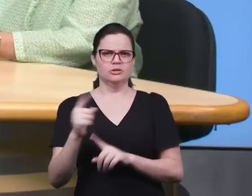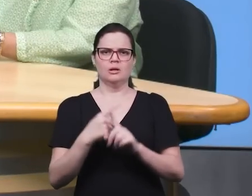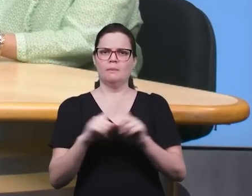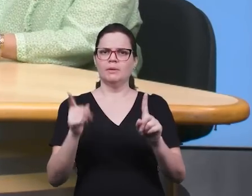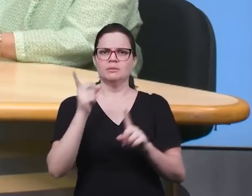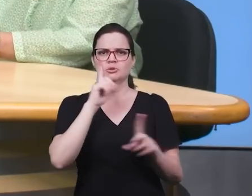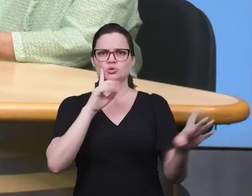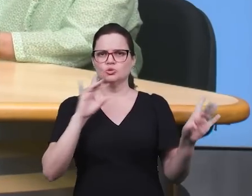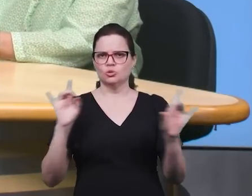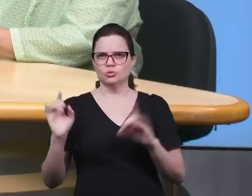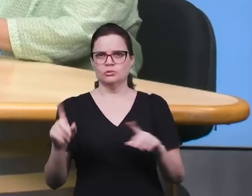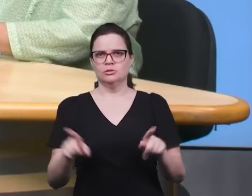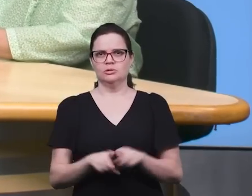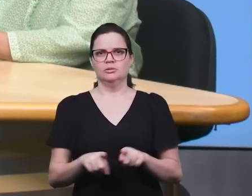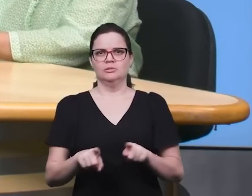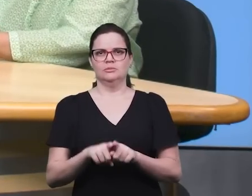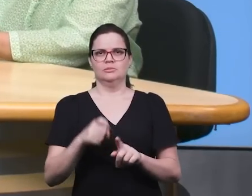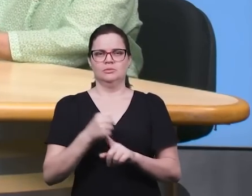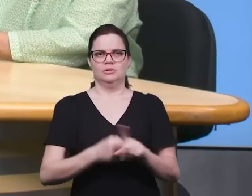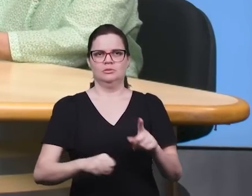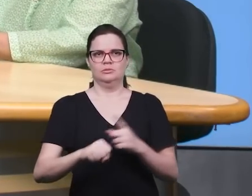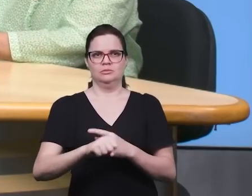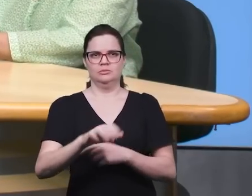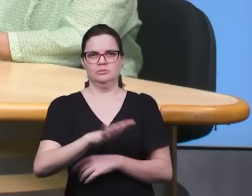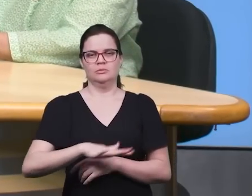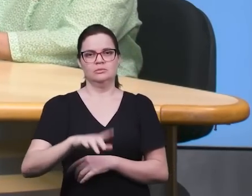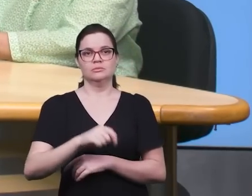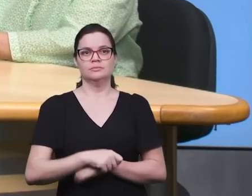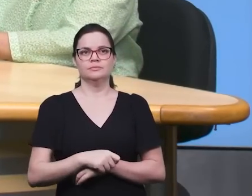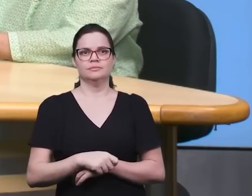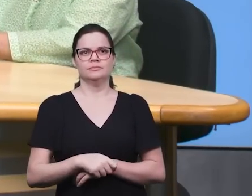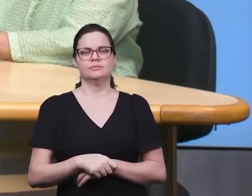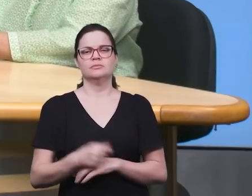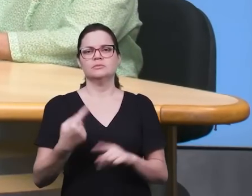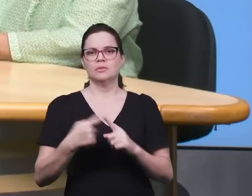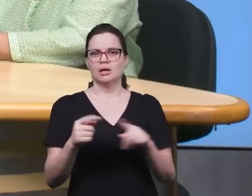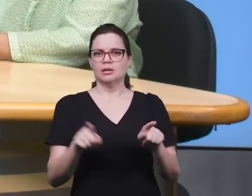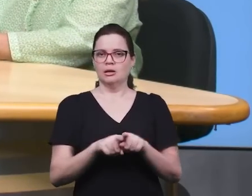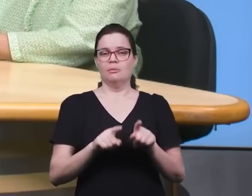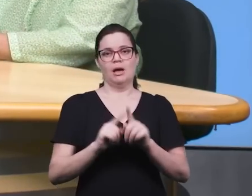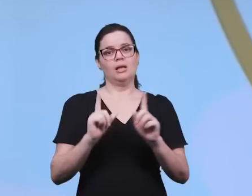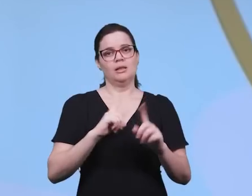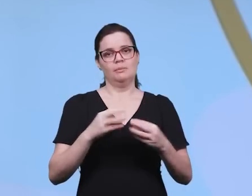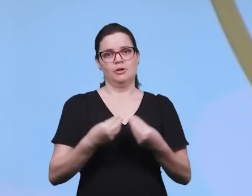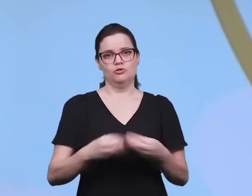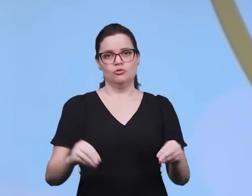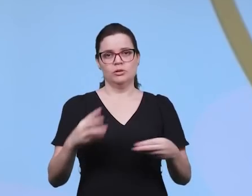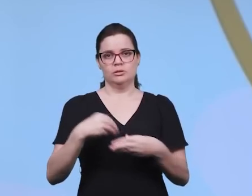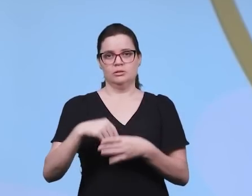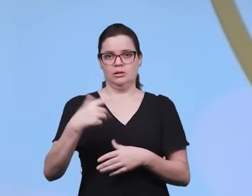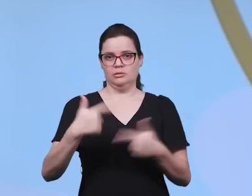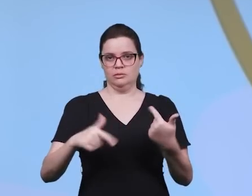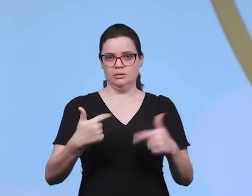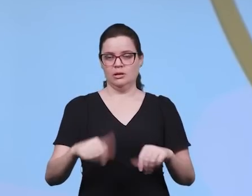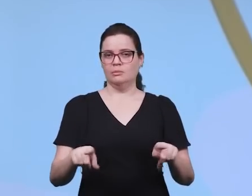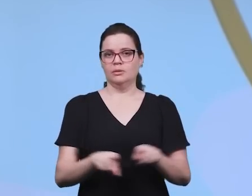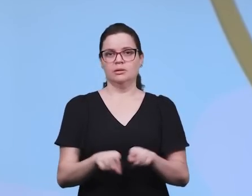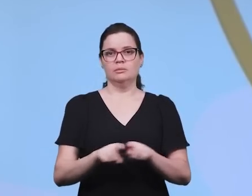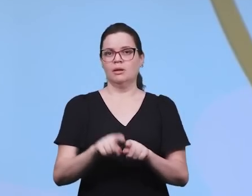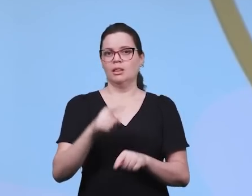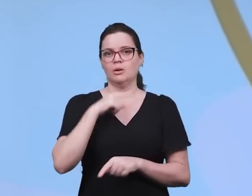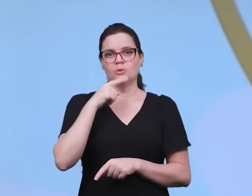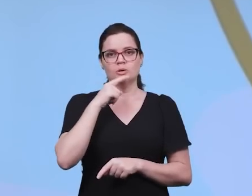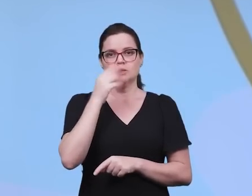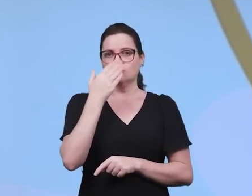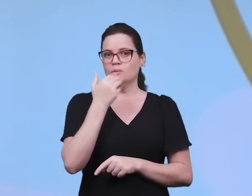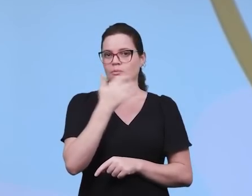no cotidiano, como foi dito. Ambiente social, né? E aí, óbvio, afeta a questão do trabalho, muitos não conseguem ter uma interação